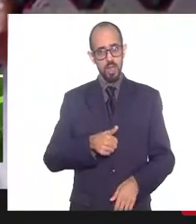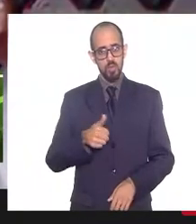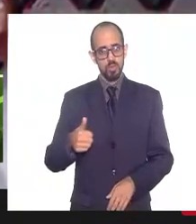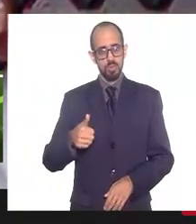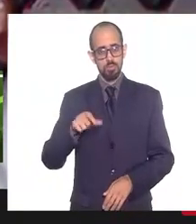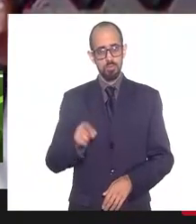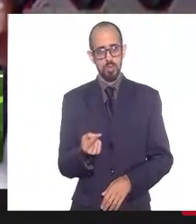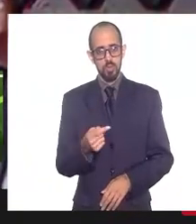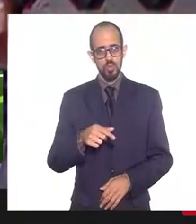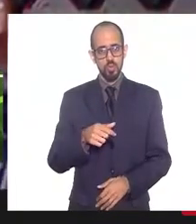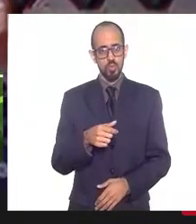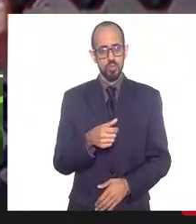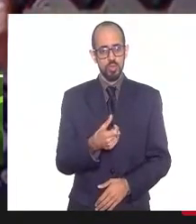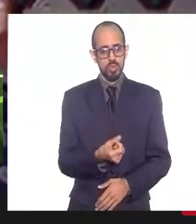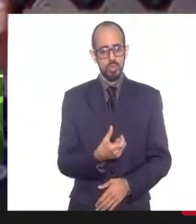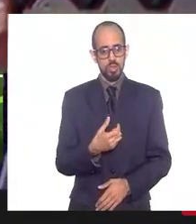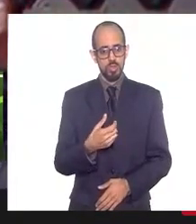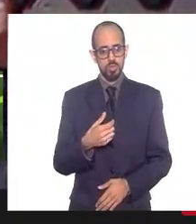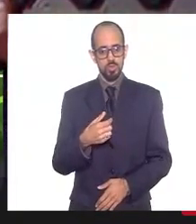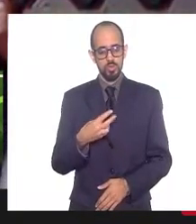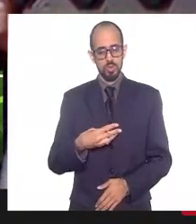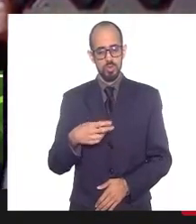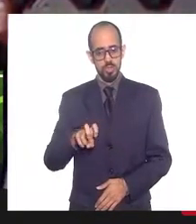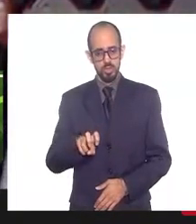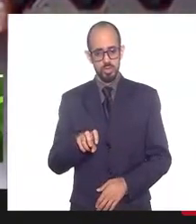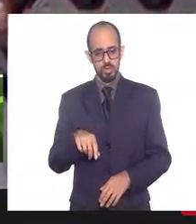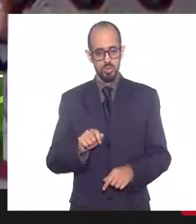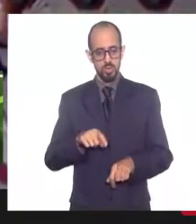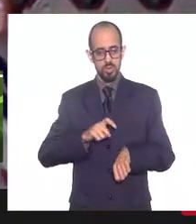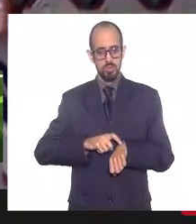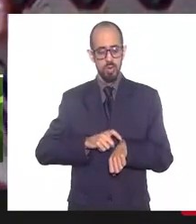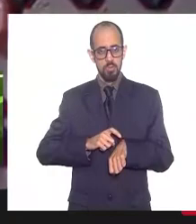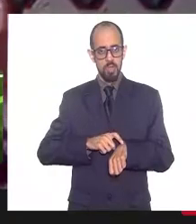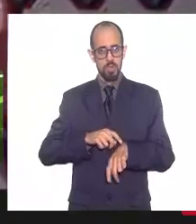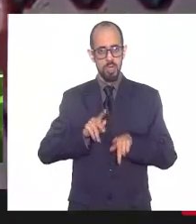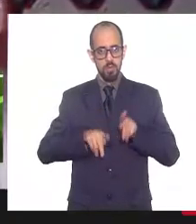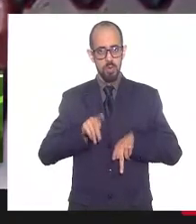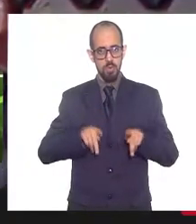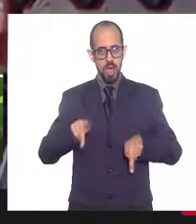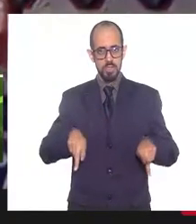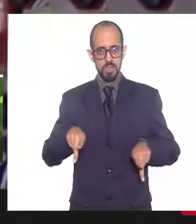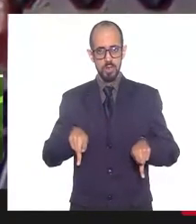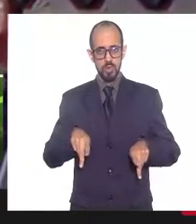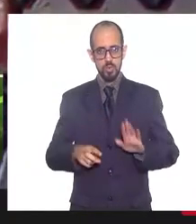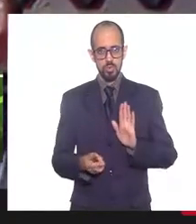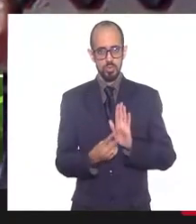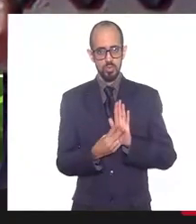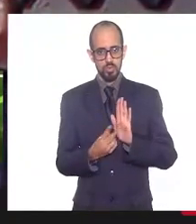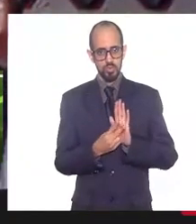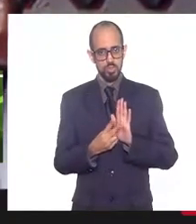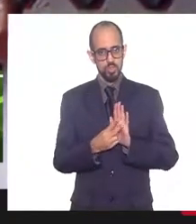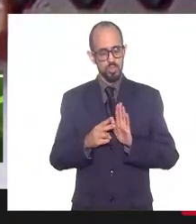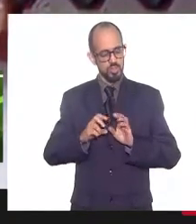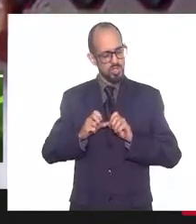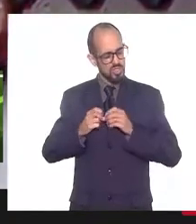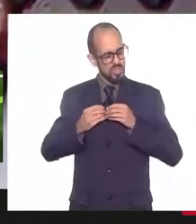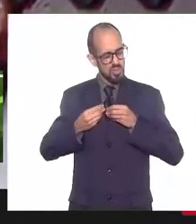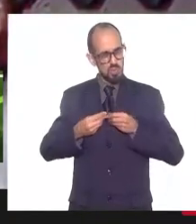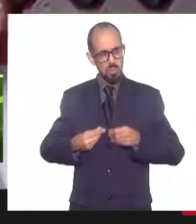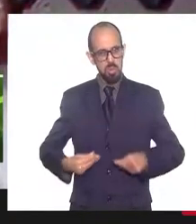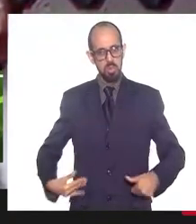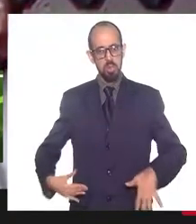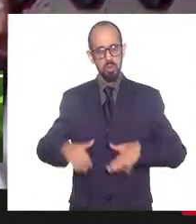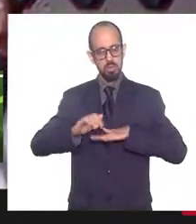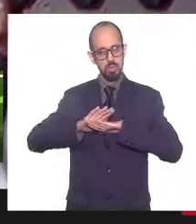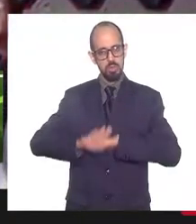11.645, nesse momento em que as populações indígenas, né, os nossos povos originários, são massacrados no Brasil.